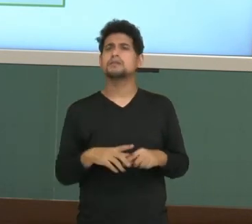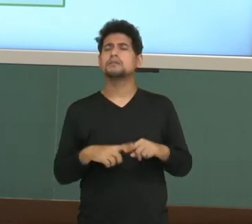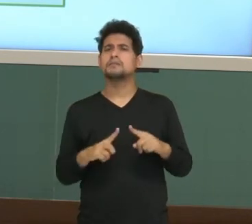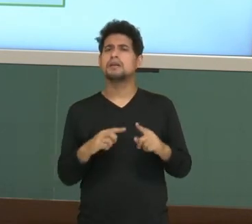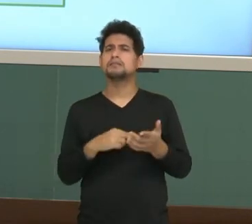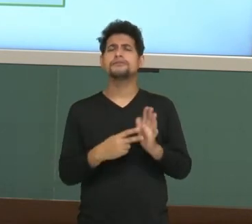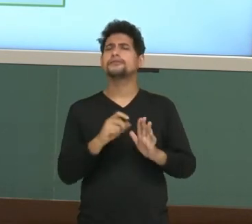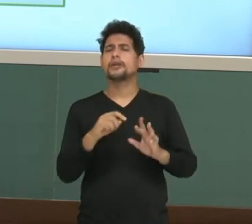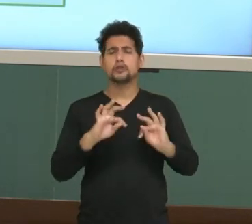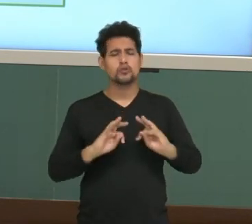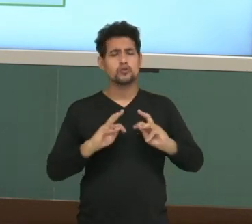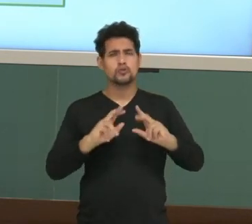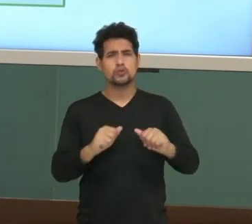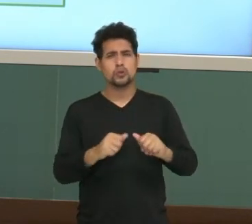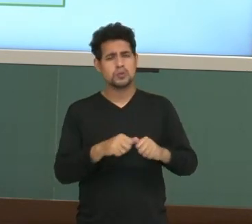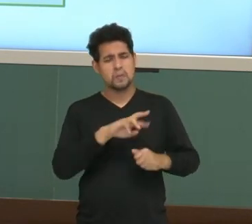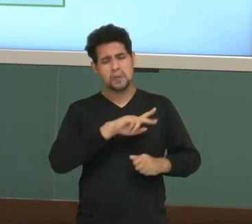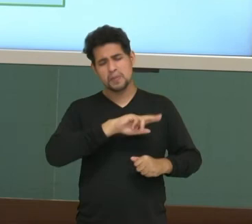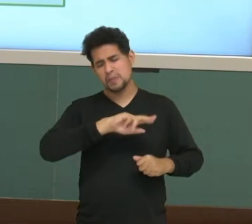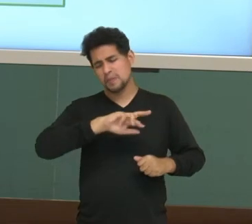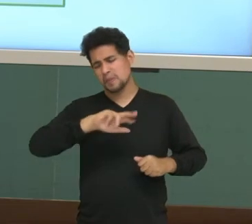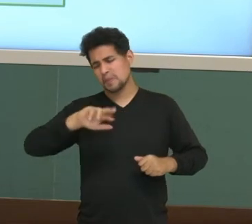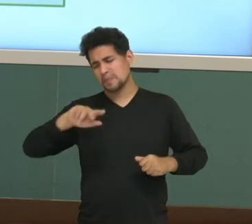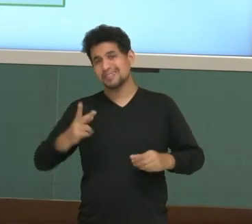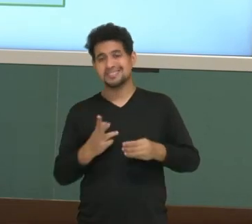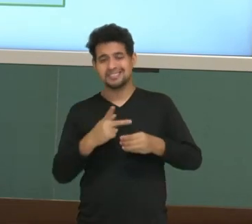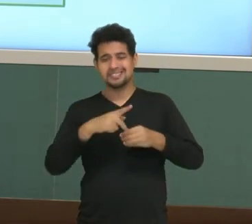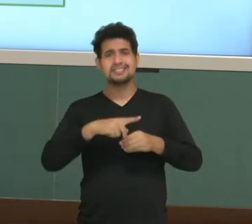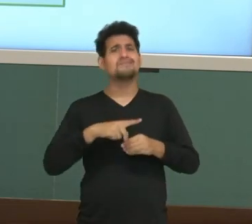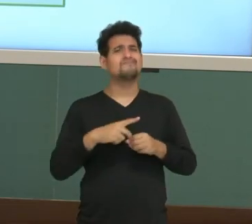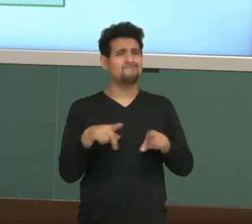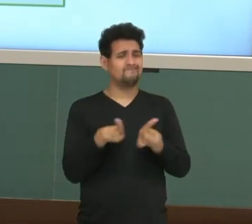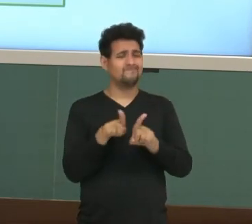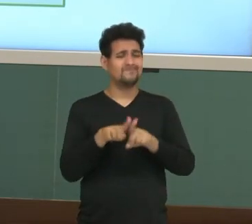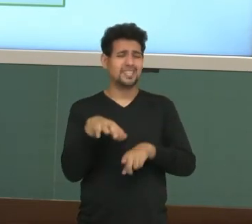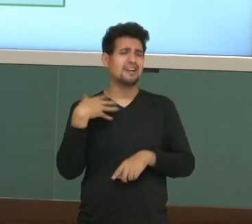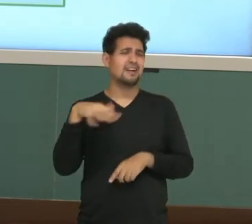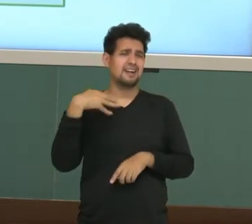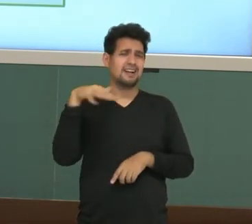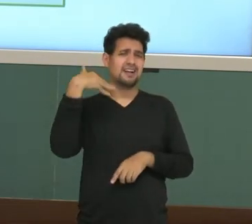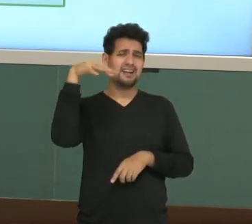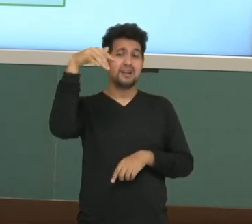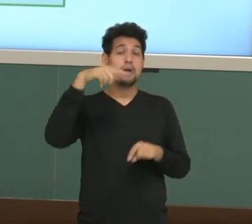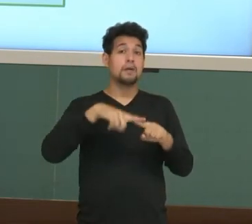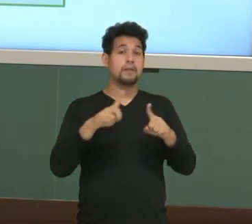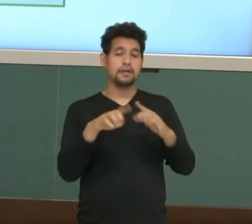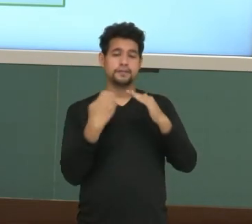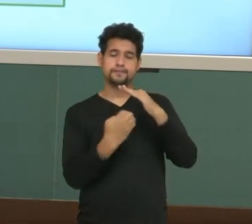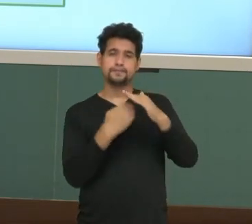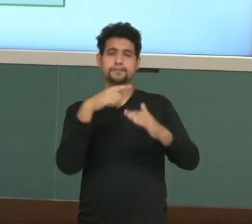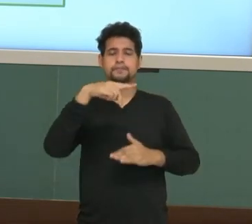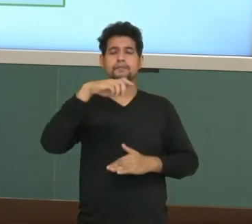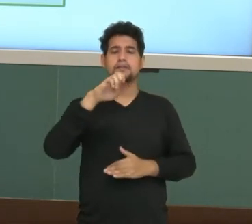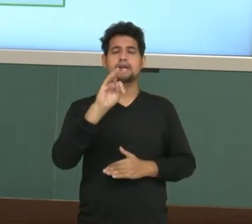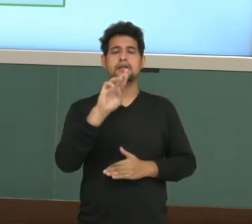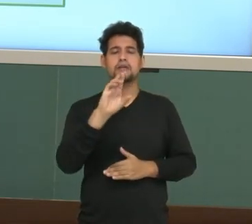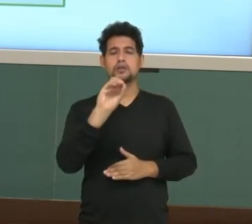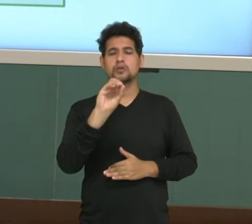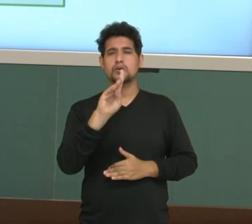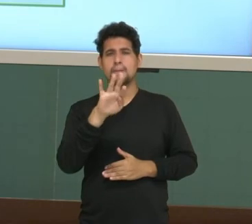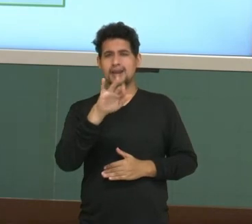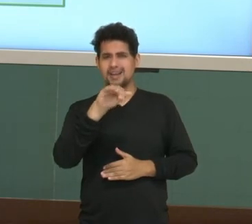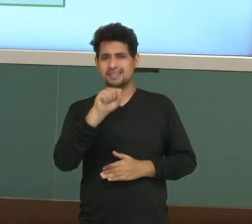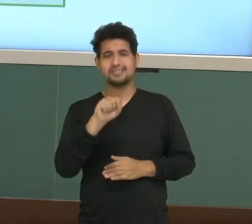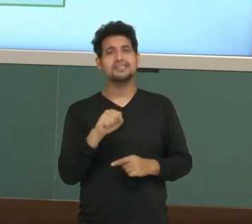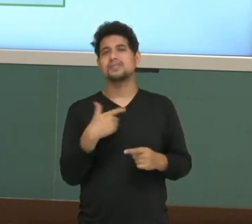seja, todos os derivados do petróleo ficaram também muito elevados. E a Petrobras, por sua vez, naquele momento não dispunha